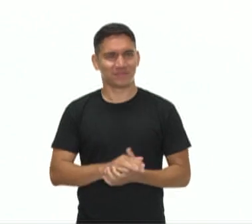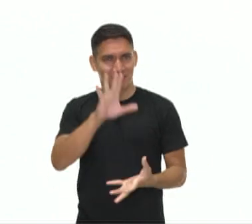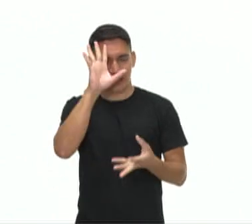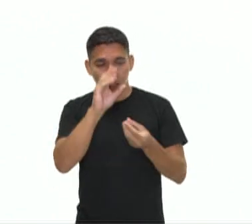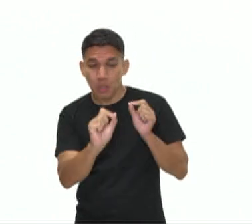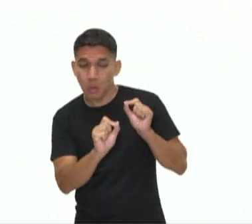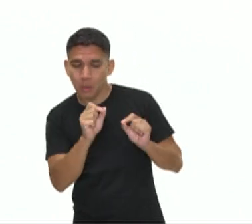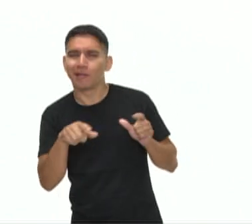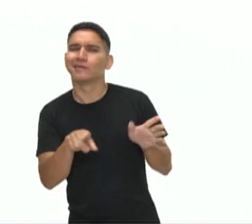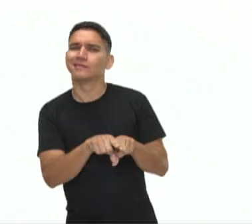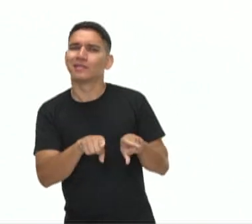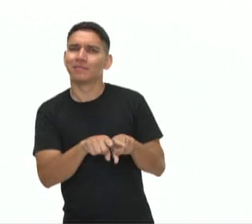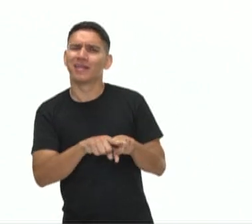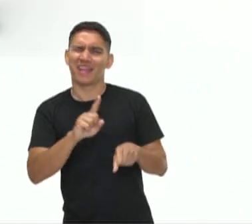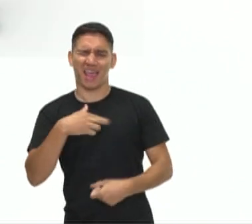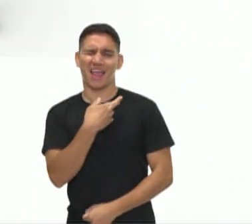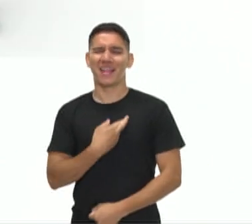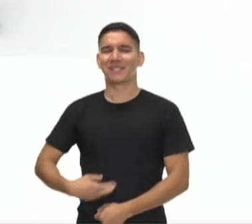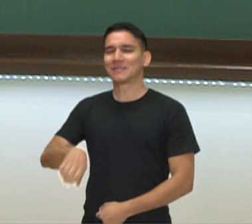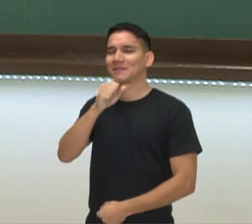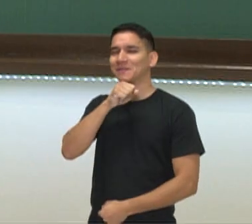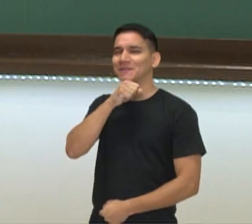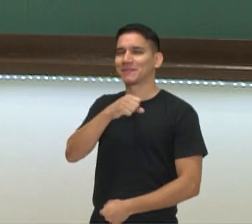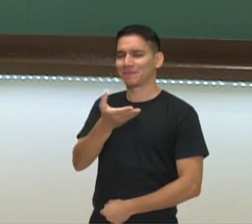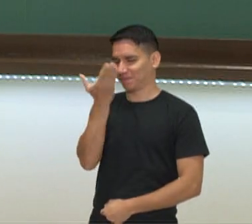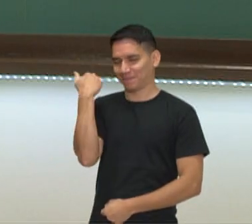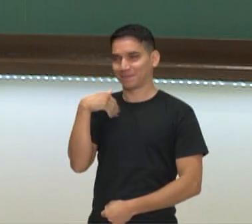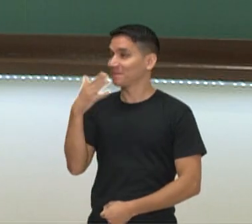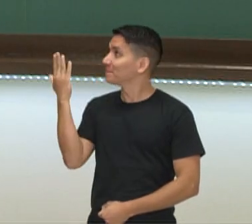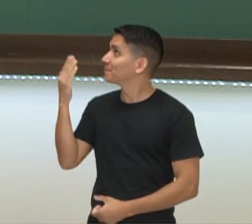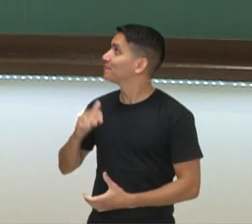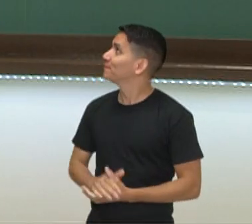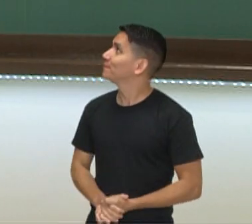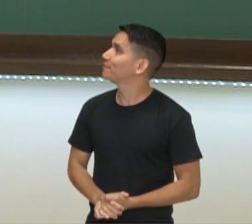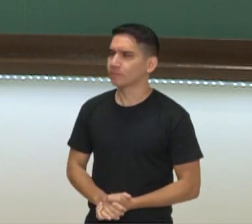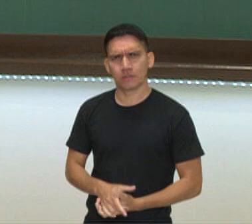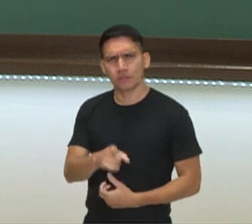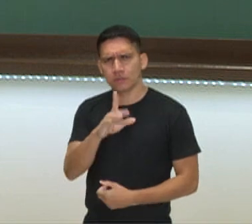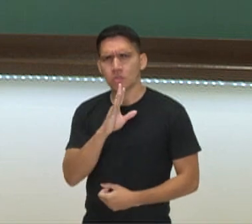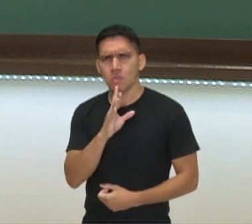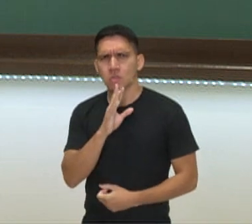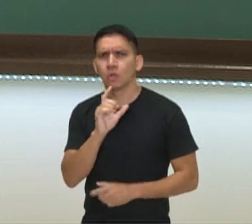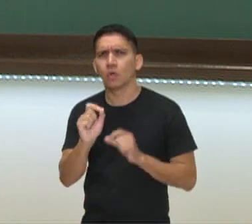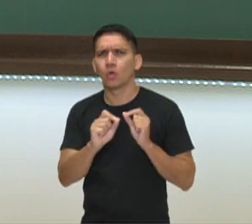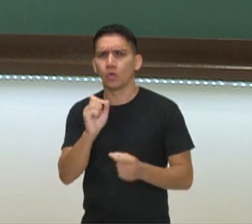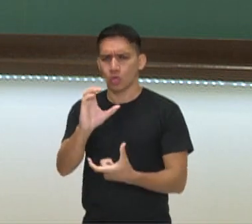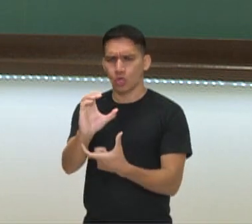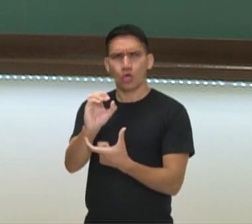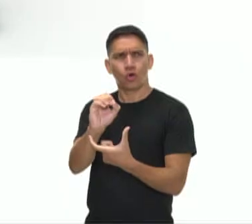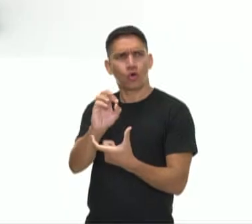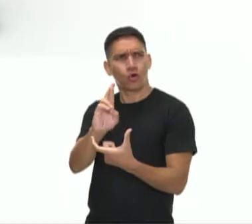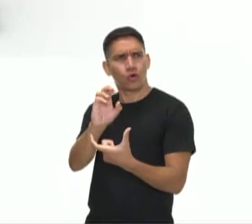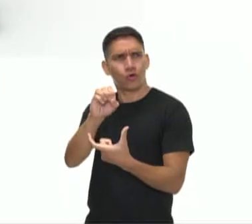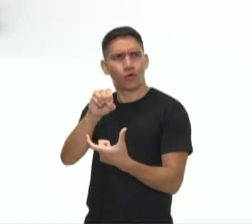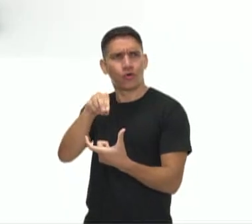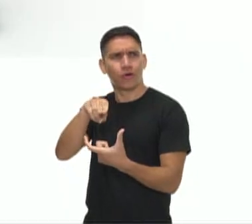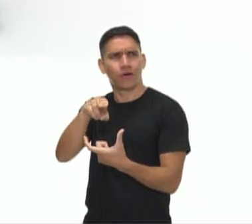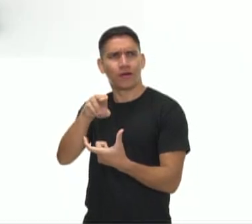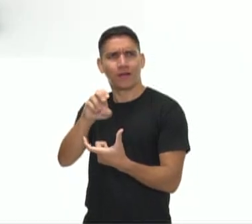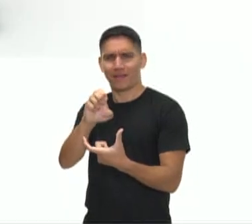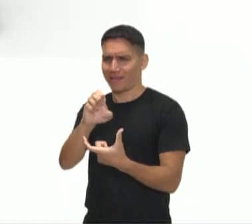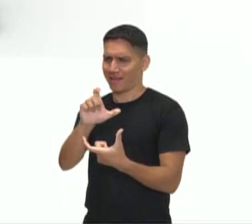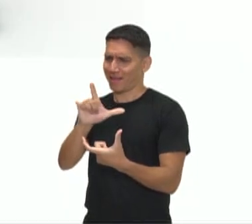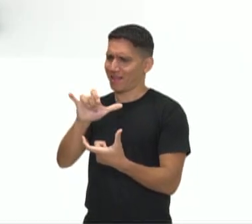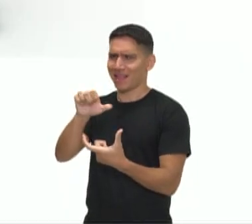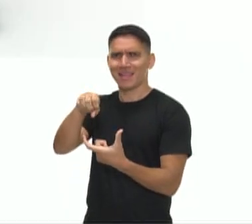também como República Velha. Vamos lá? Você já ouviu falar em coronelismo? Sabe em